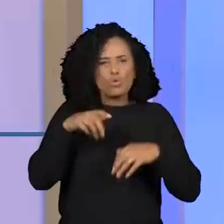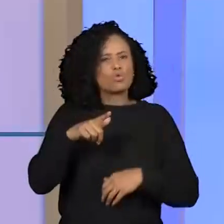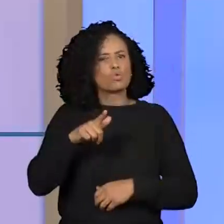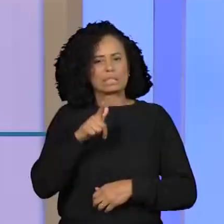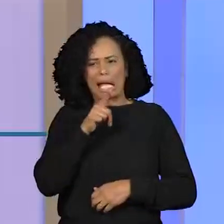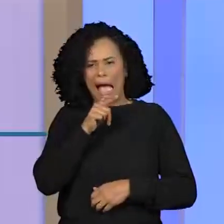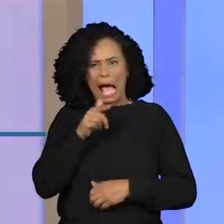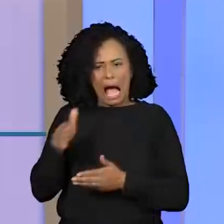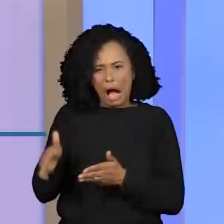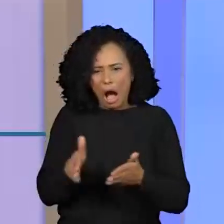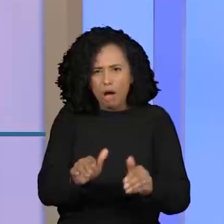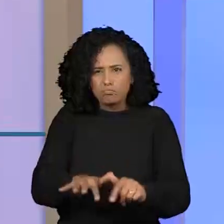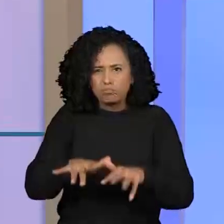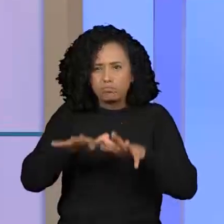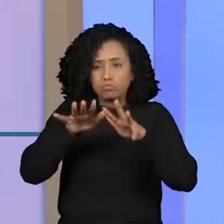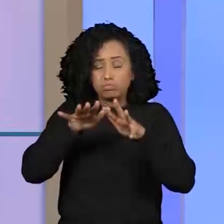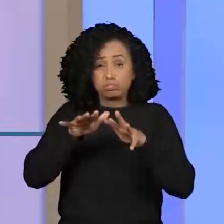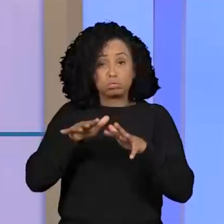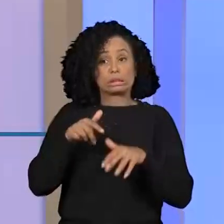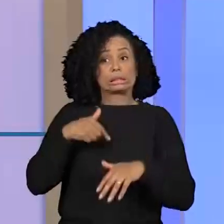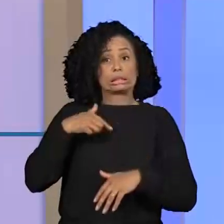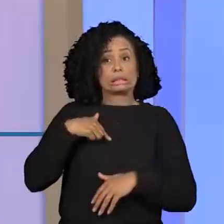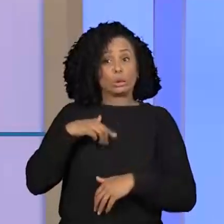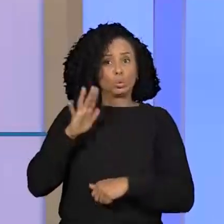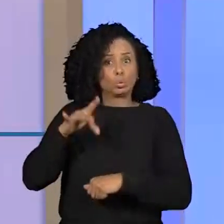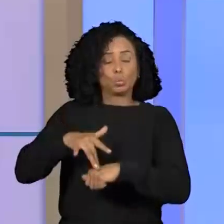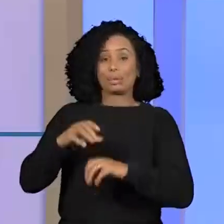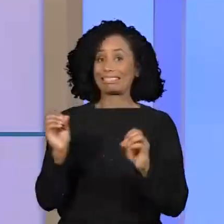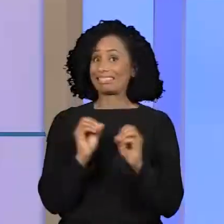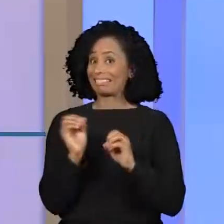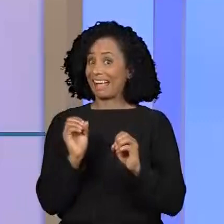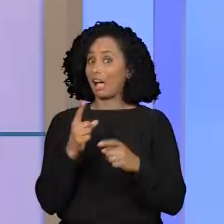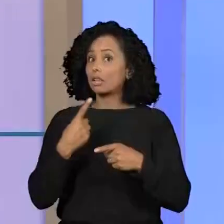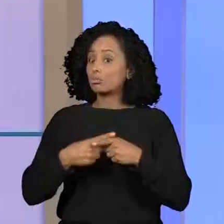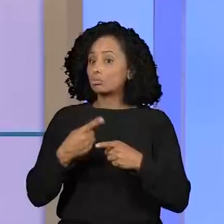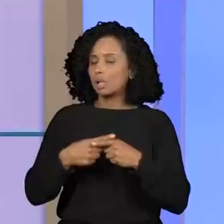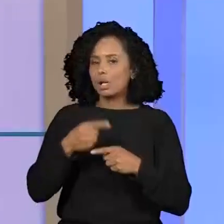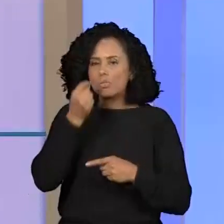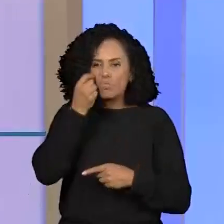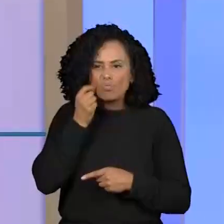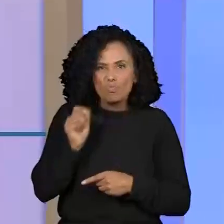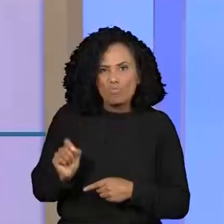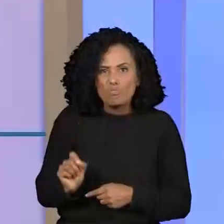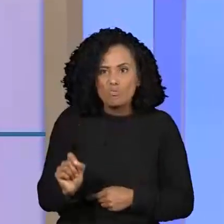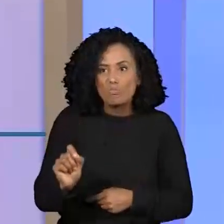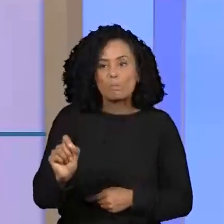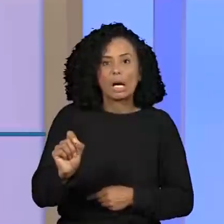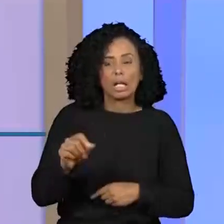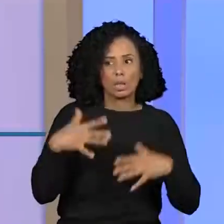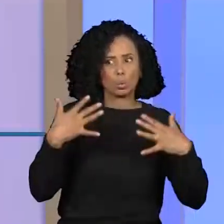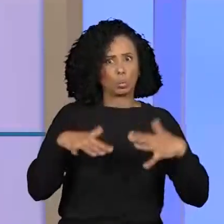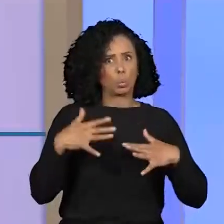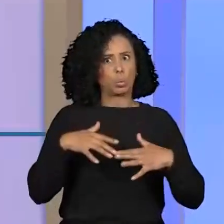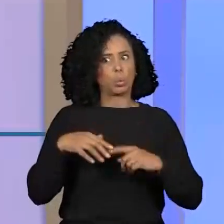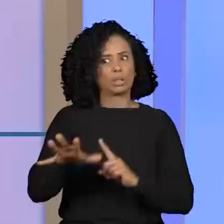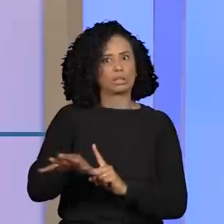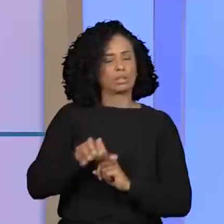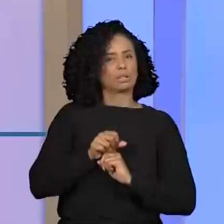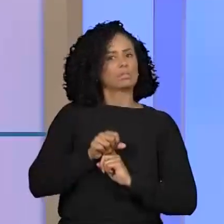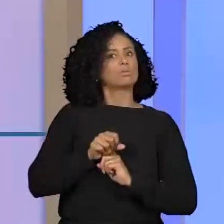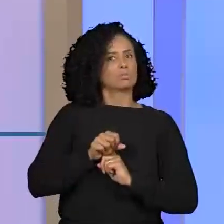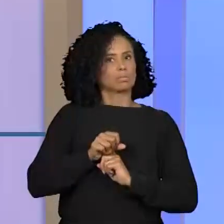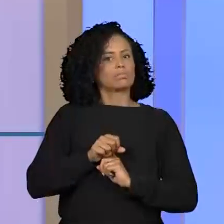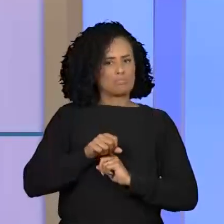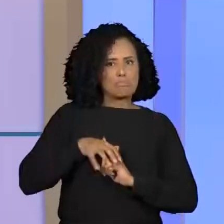tipo, a gente conseguir saber, né, o momento que a gente precisa procurar um médico, né, a gente consegue também ali distinguir